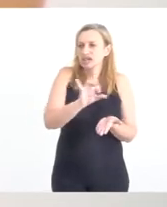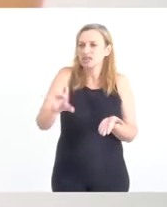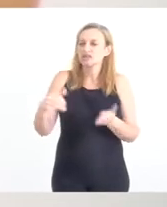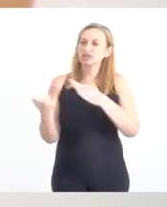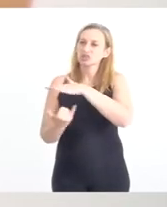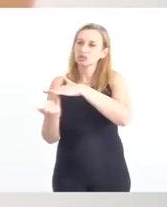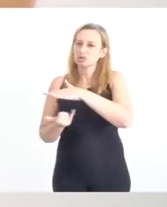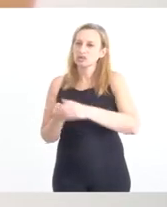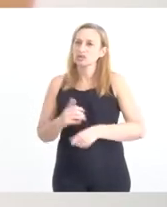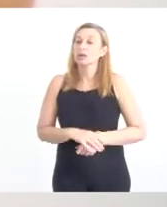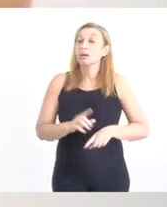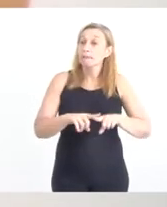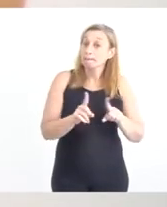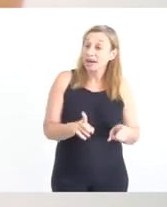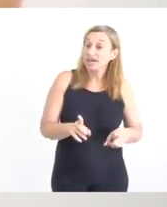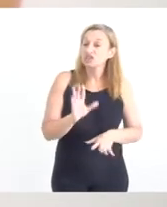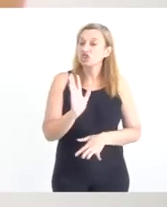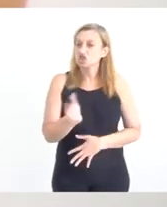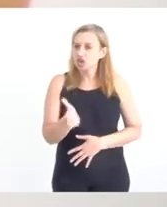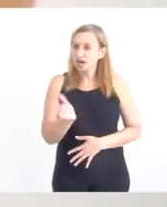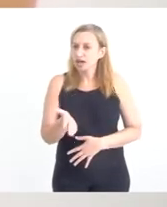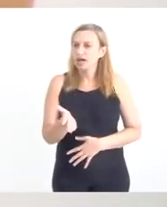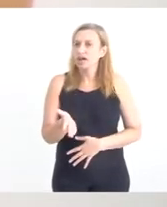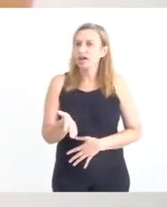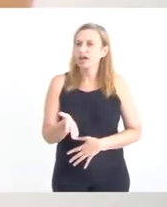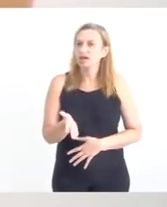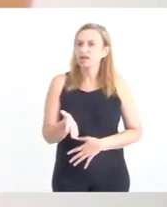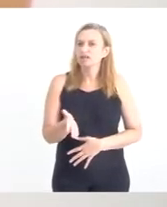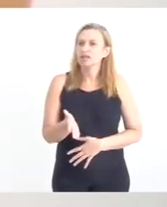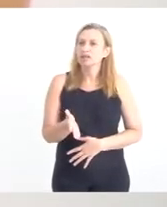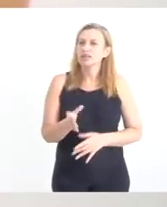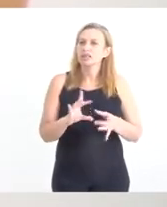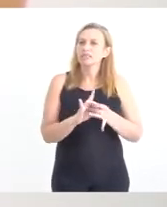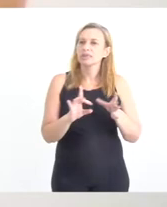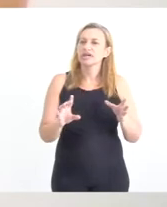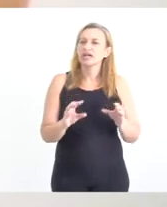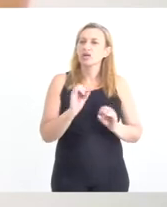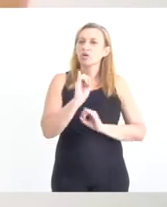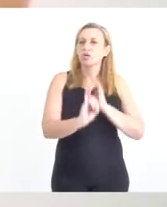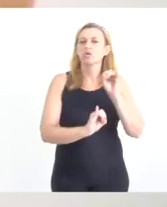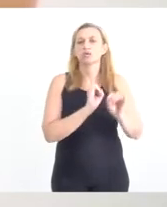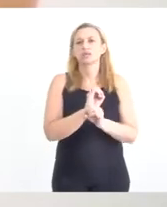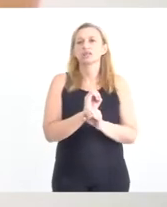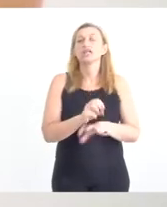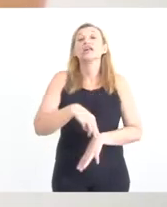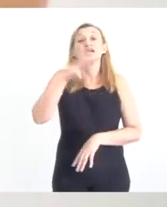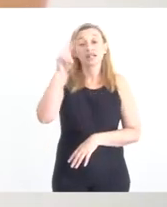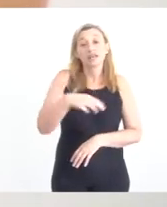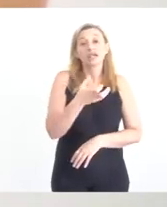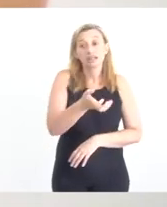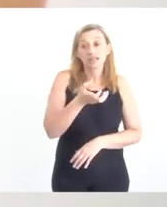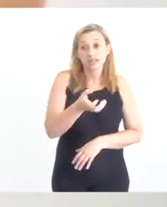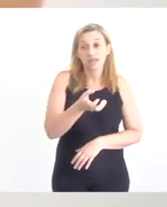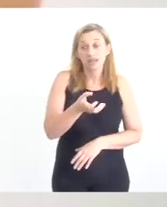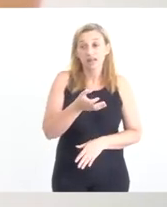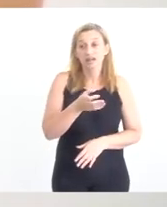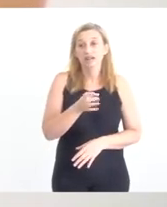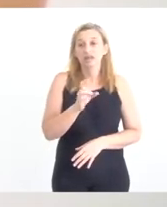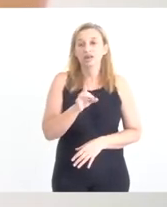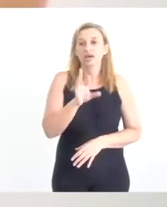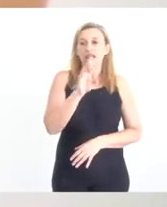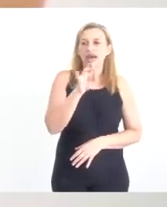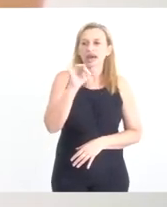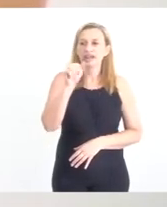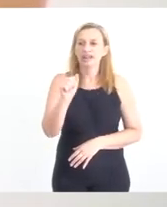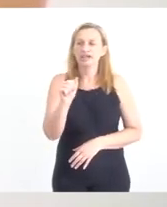instituições Mas ele já está disponível online Então quem quiser acessar é